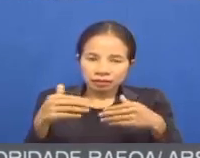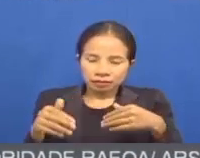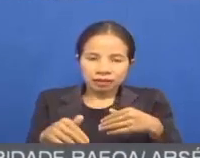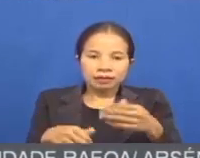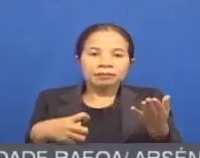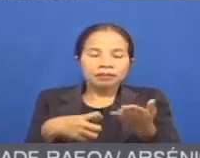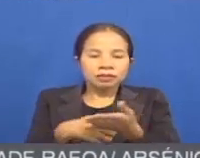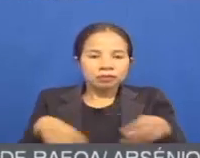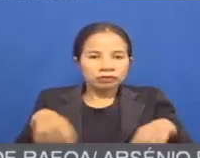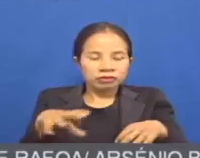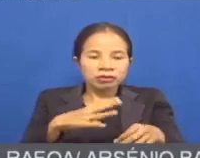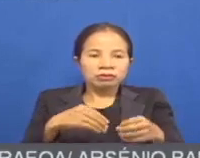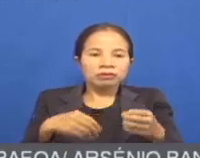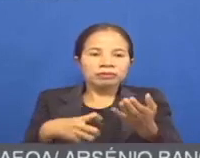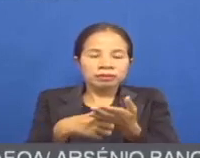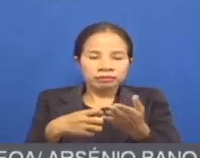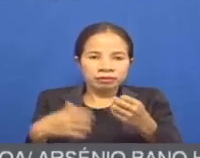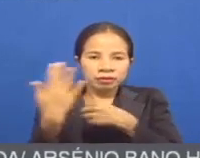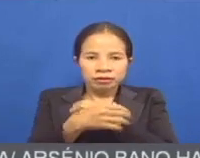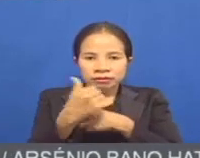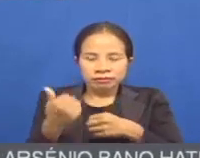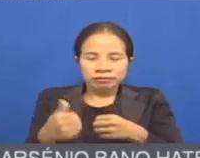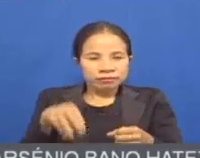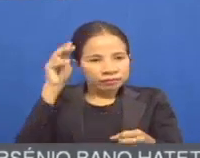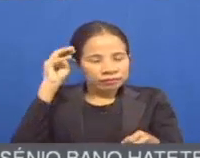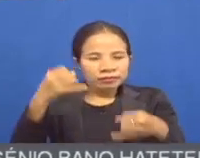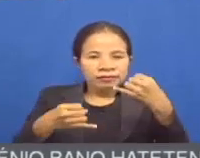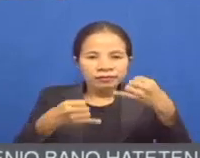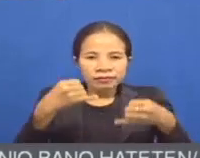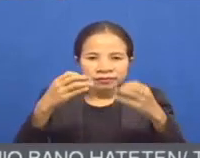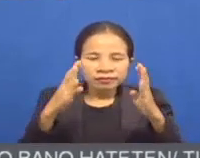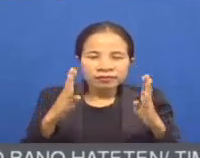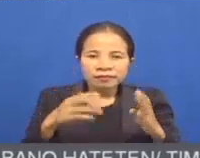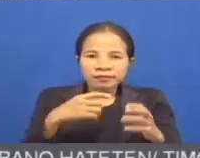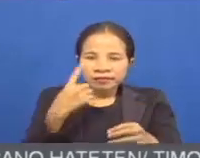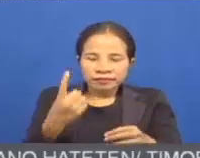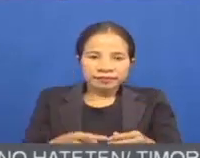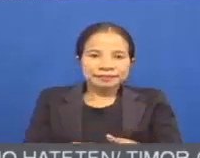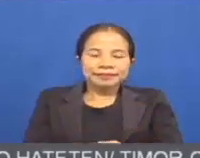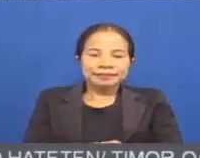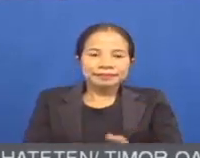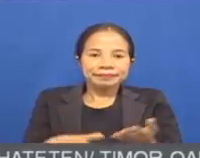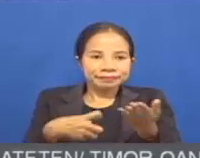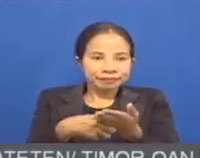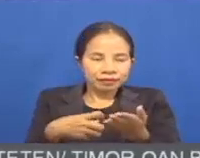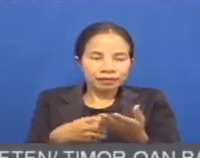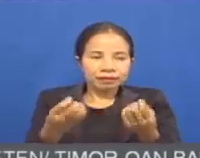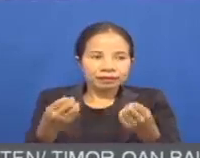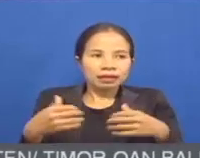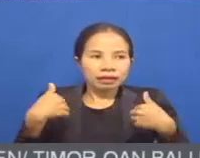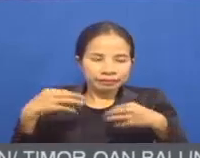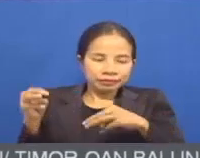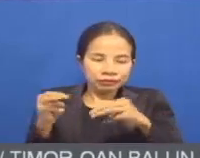passaporte estrangeiro, não mais passaporte diplomático. Ministro de Justiça afirma, plataforma para caderneta de passaporte balão e a